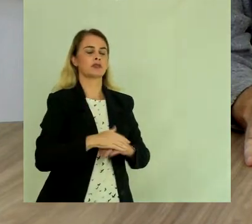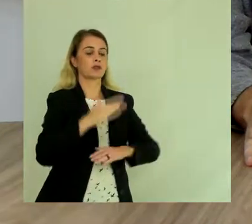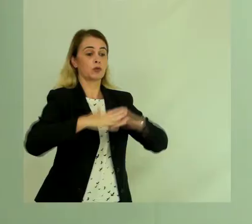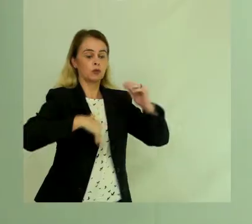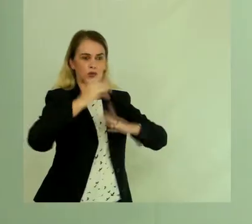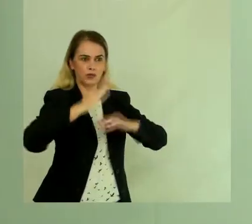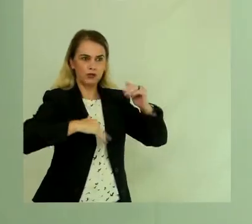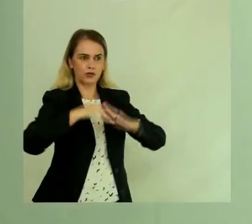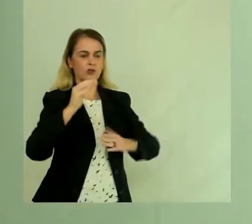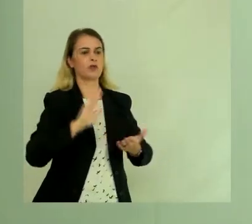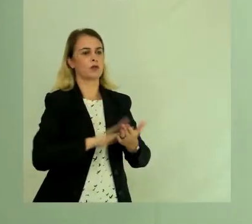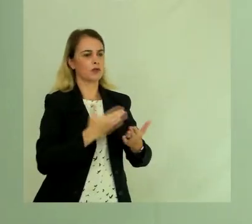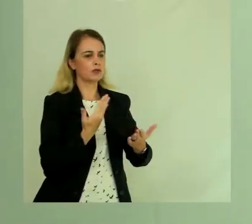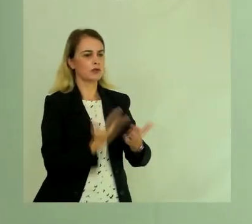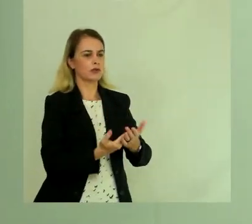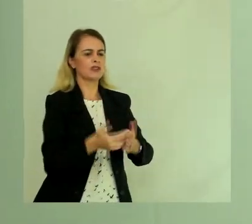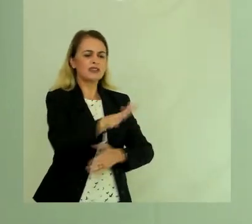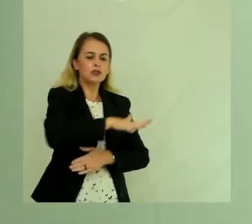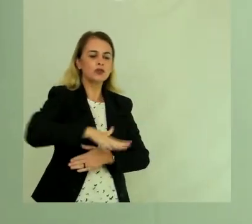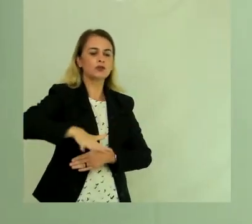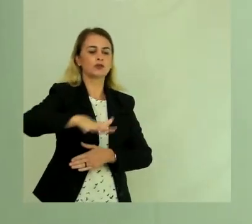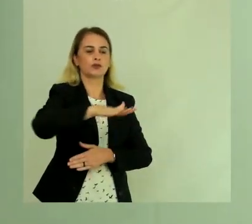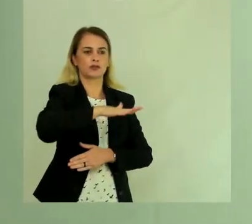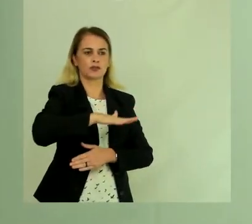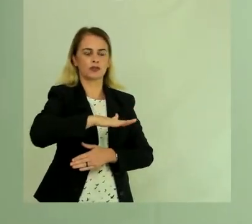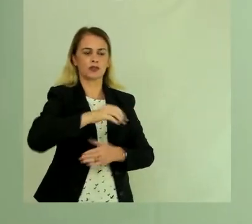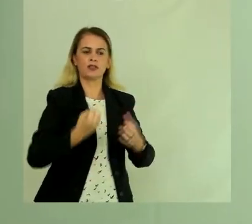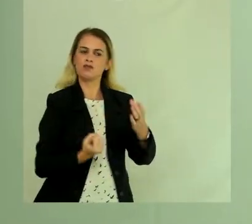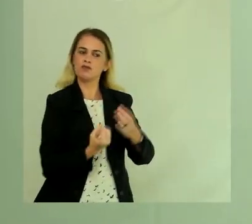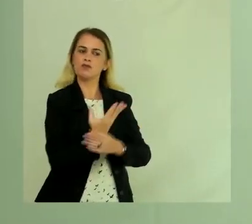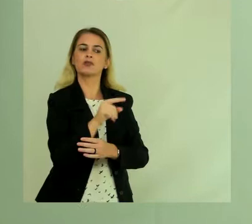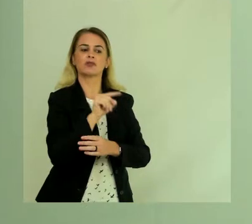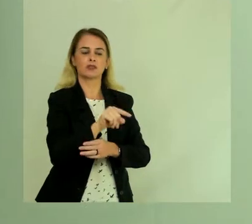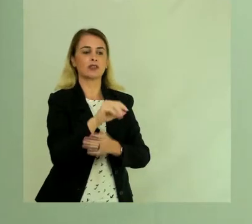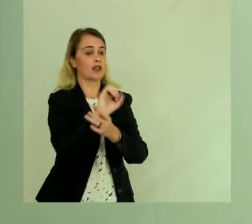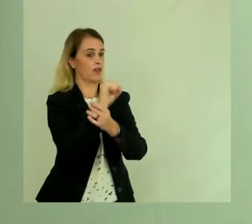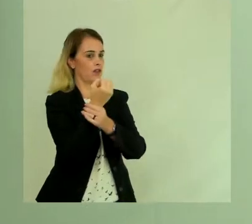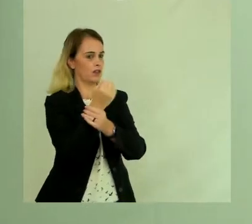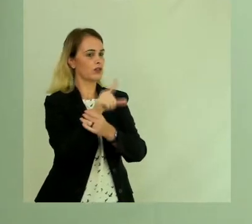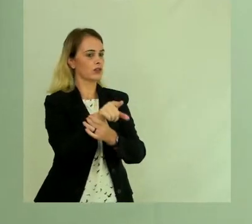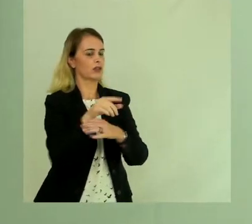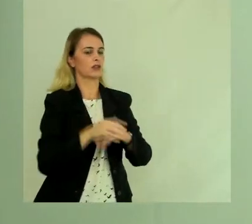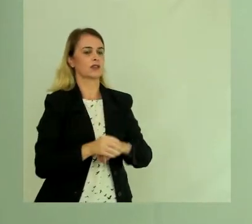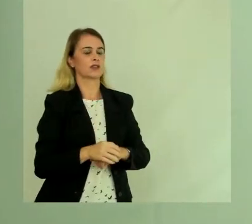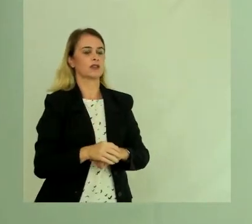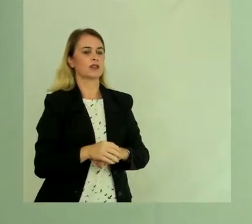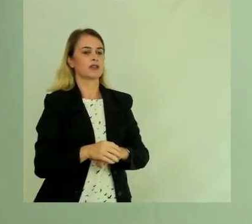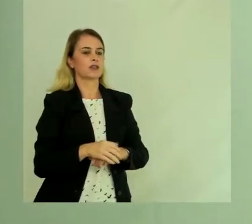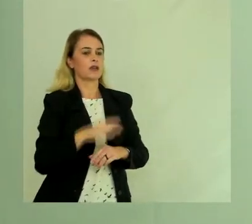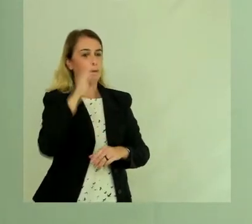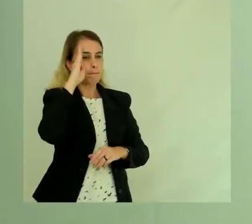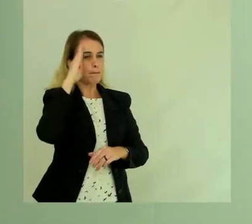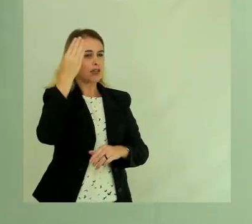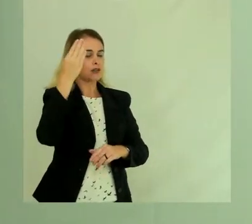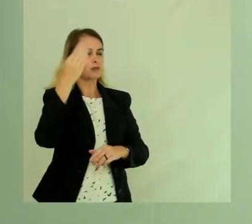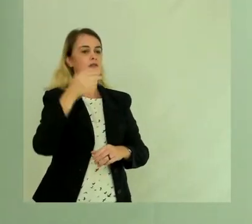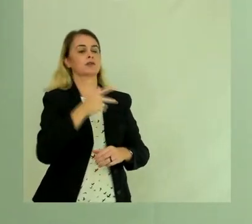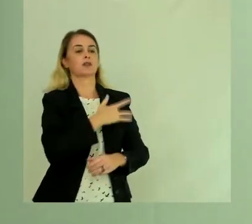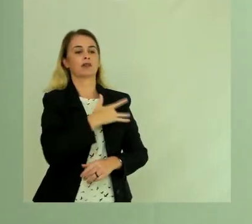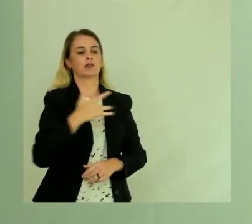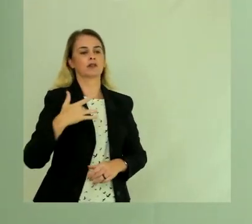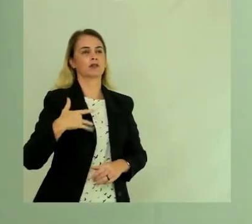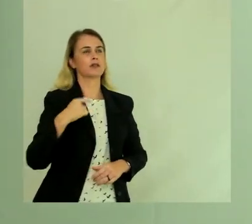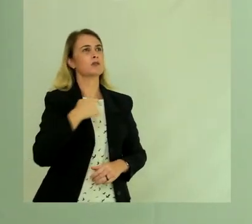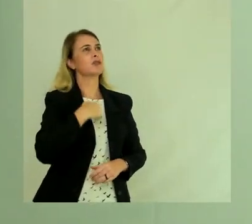profissional intérprete de Libras em todas as áreas. Como você falou, na segurança, principalmente na saúde. Porque nós, às